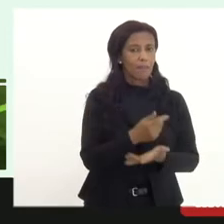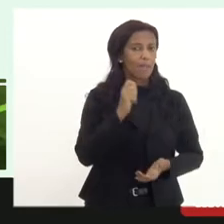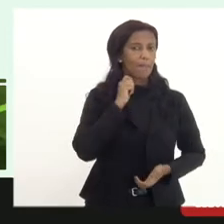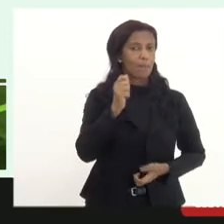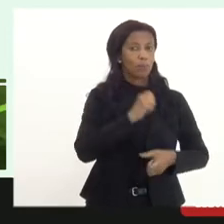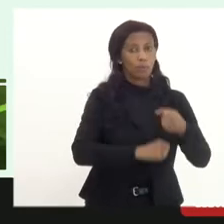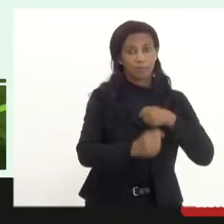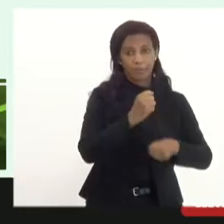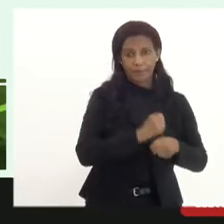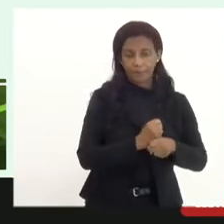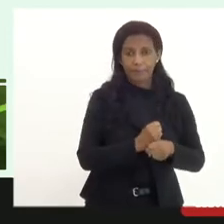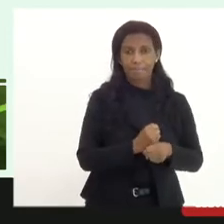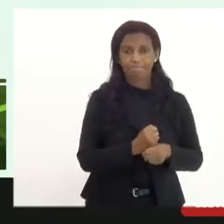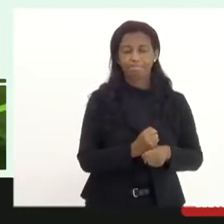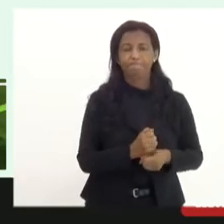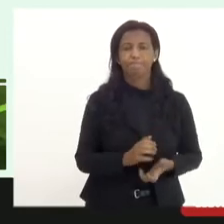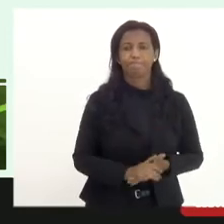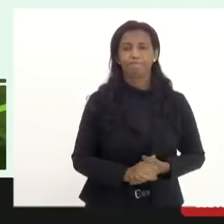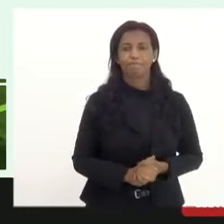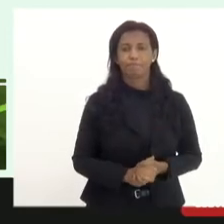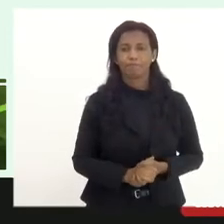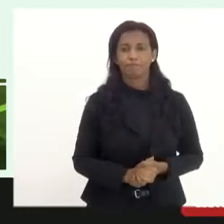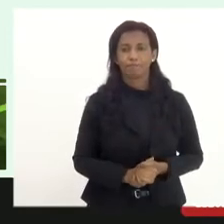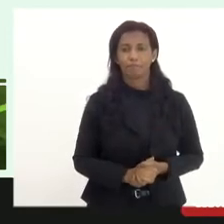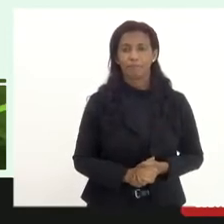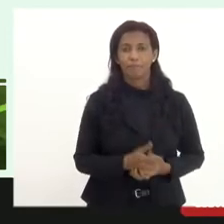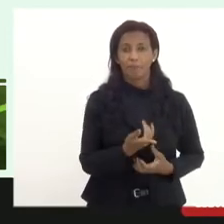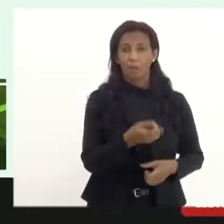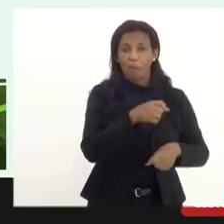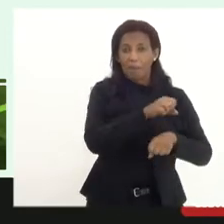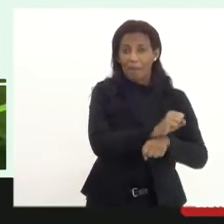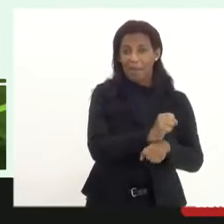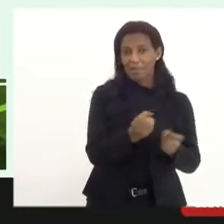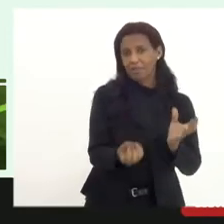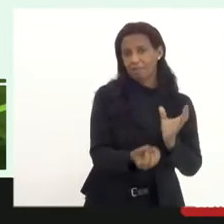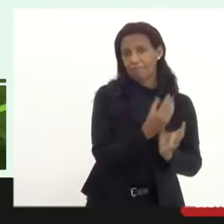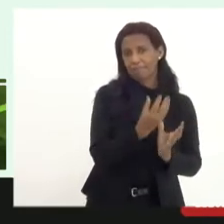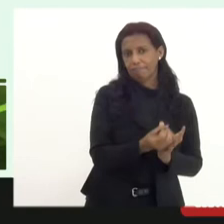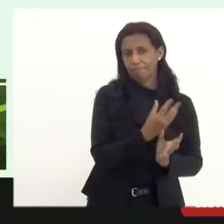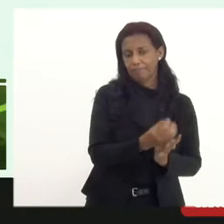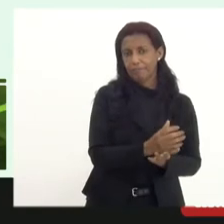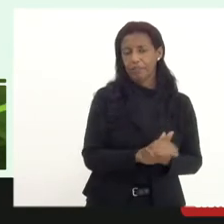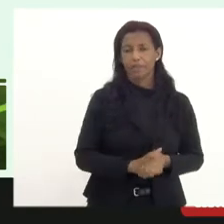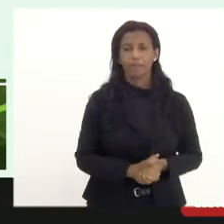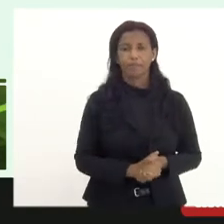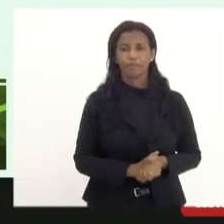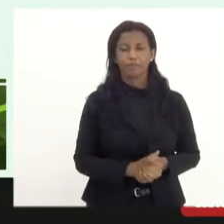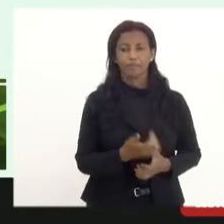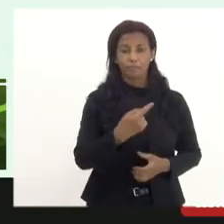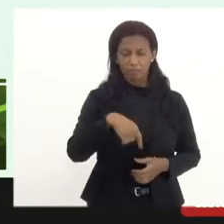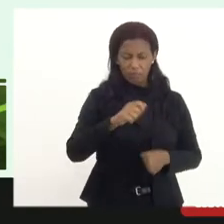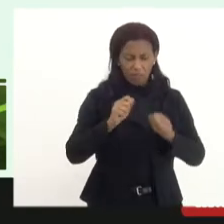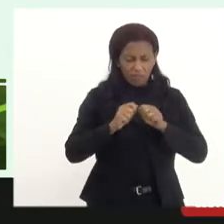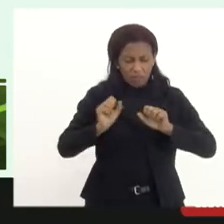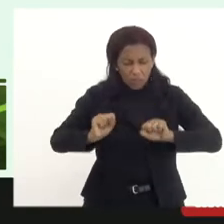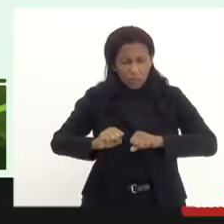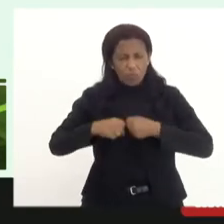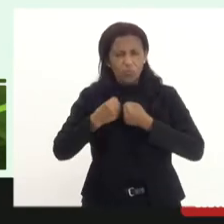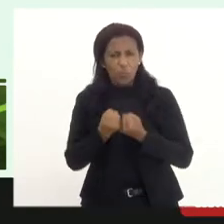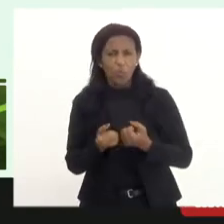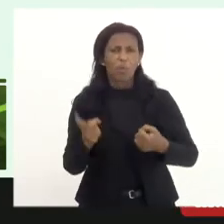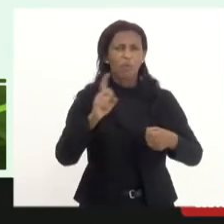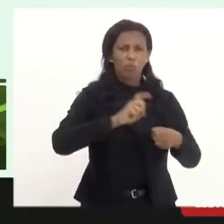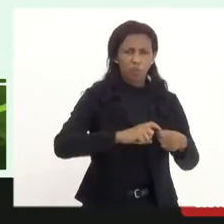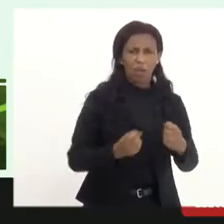ano passado que levou a uma parada de produção. Estamos fazendo todos os esforços para retomar